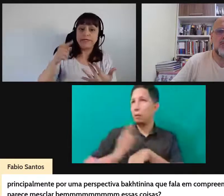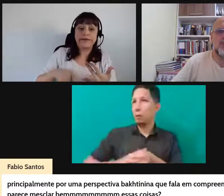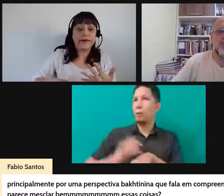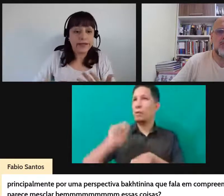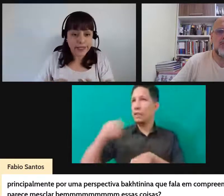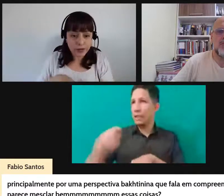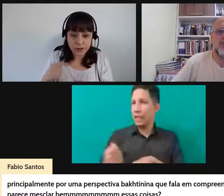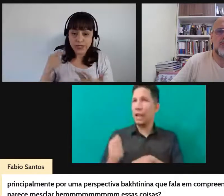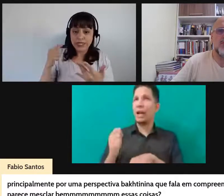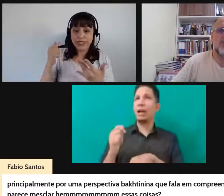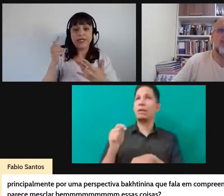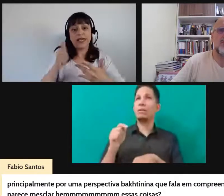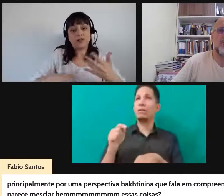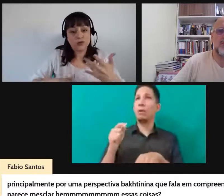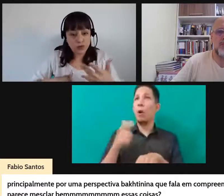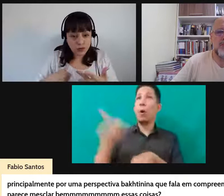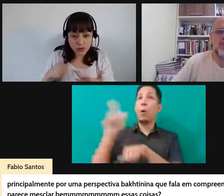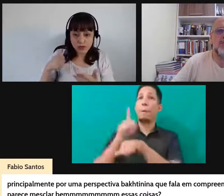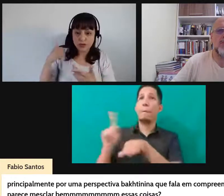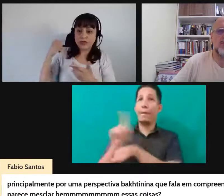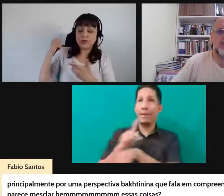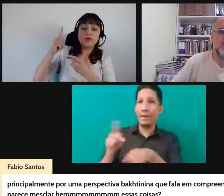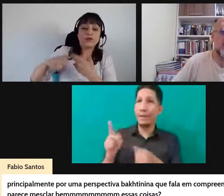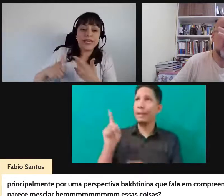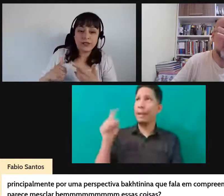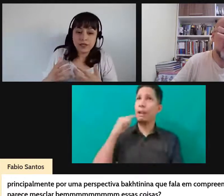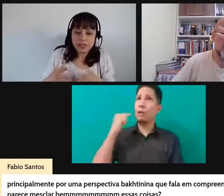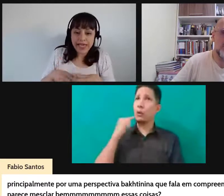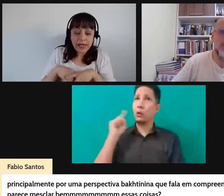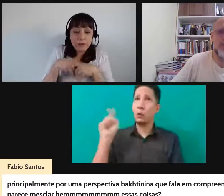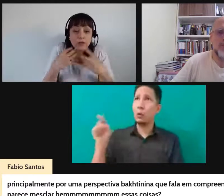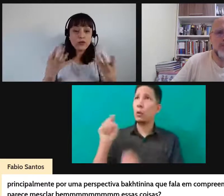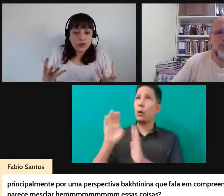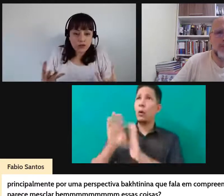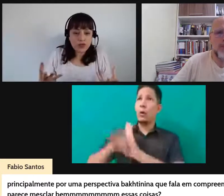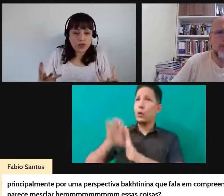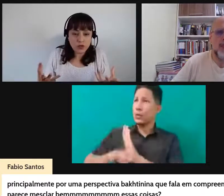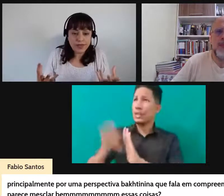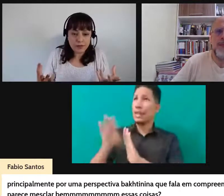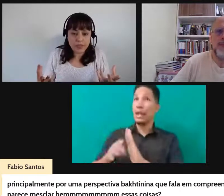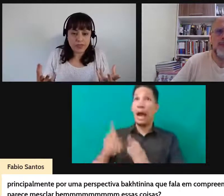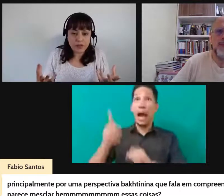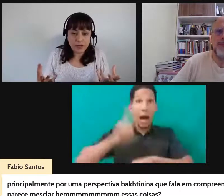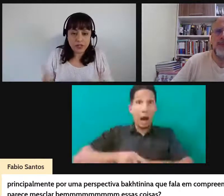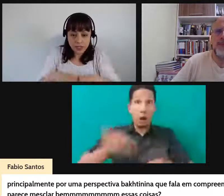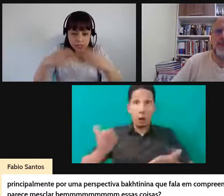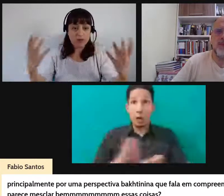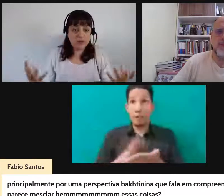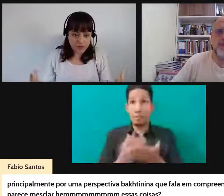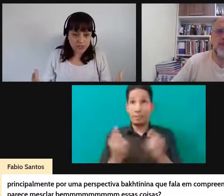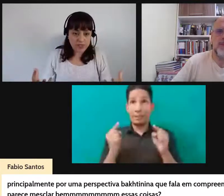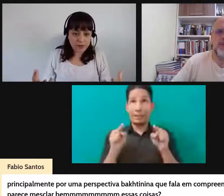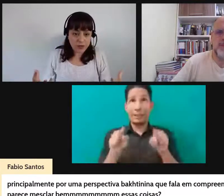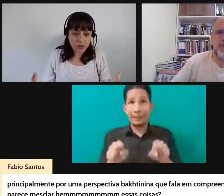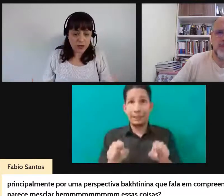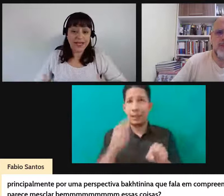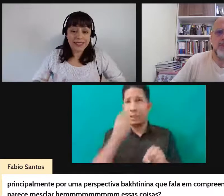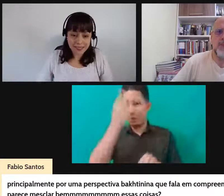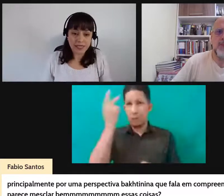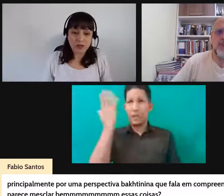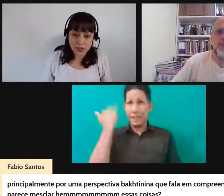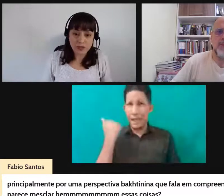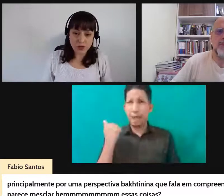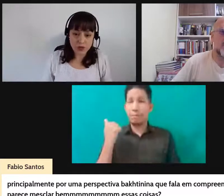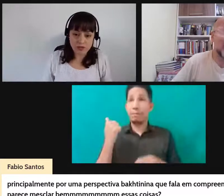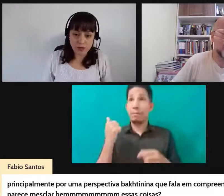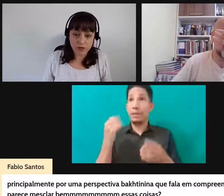que é britânico, que é surdo, o conceito. Então, assim, é muito difícil numa interpretação simultânea que a pessoa faça esse mergulho, mas